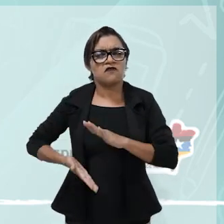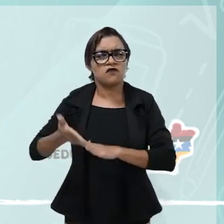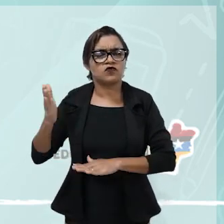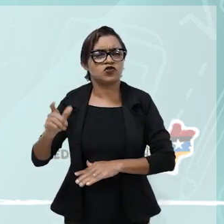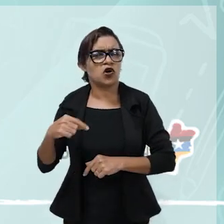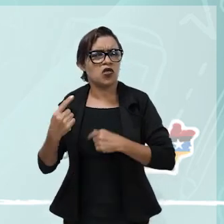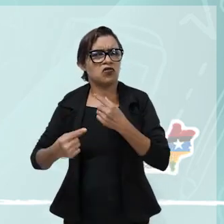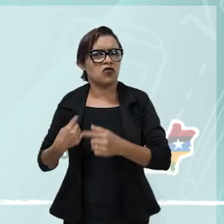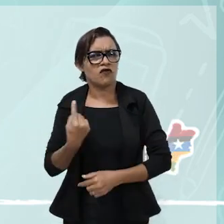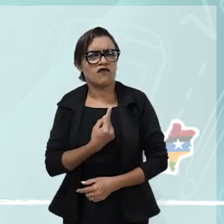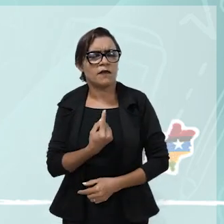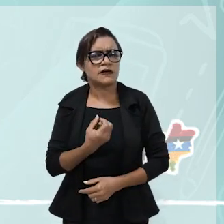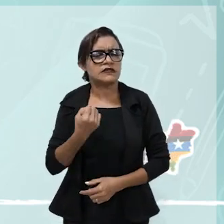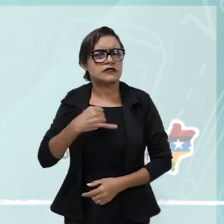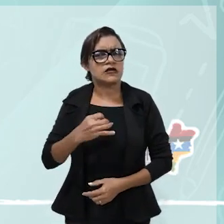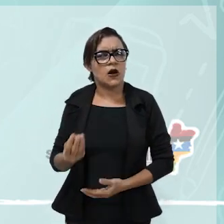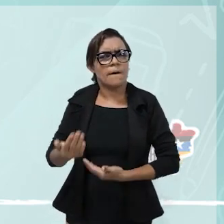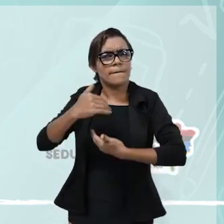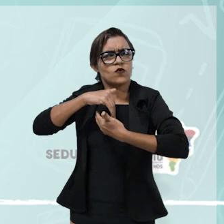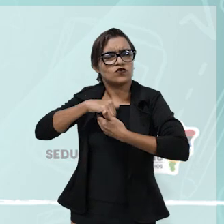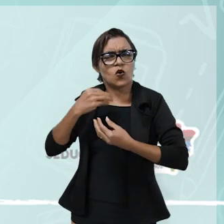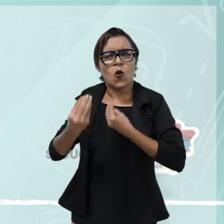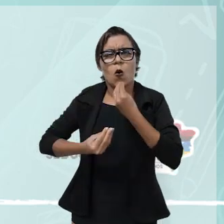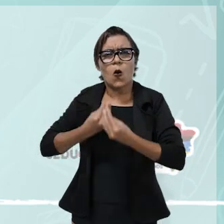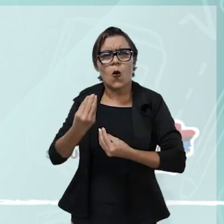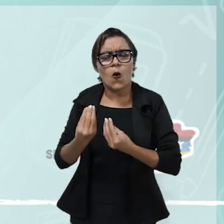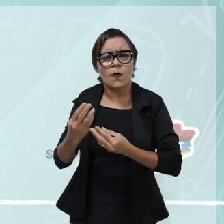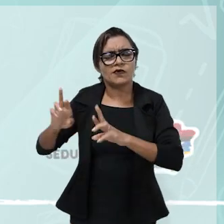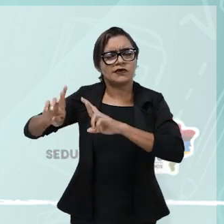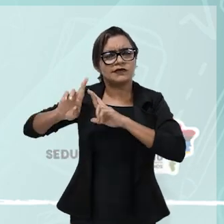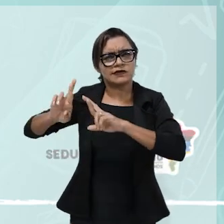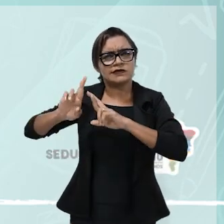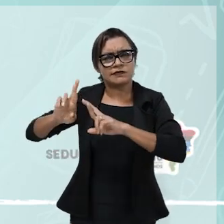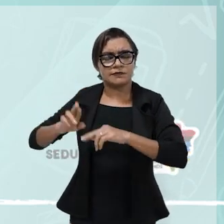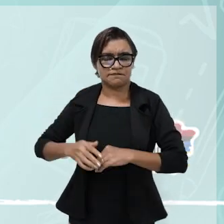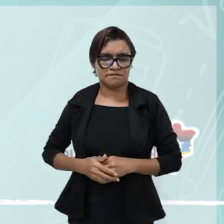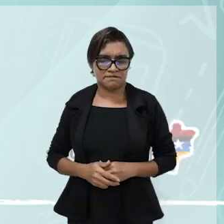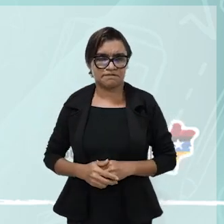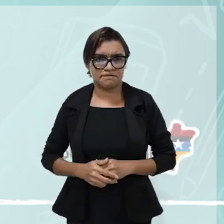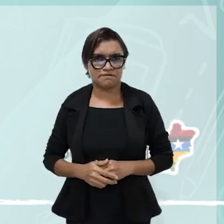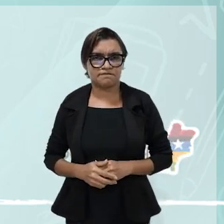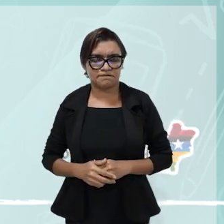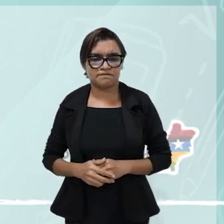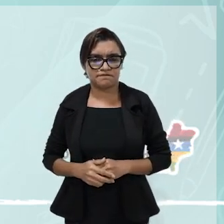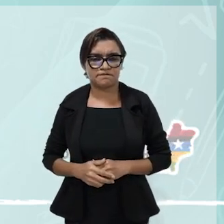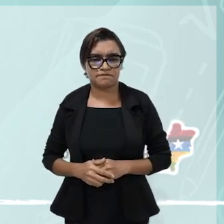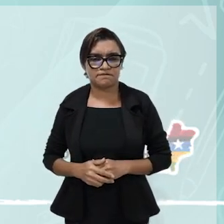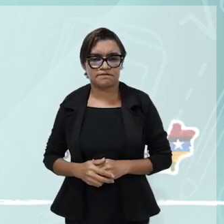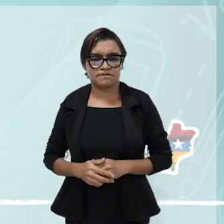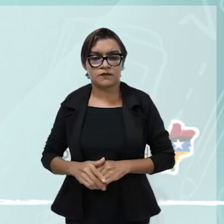mim, se de mim pudesse. Que meu espero, ou que fim. Do vão